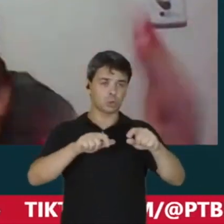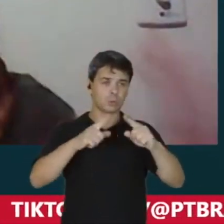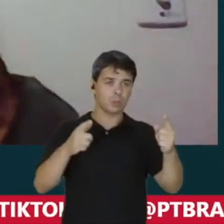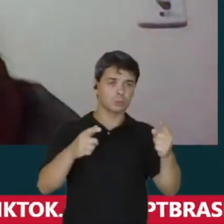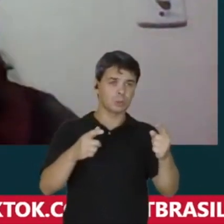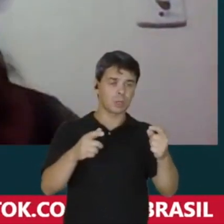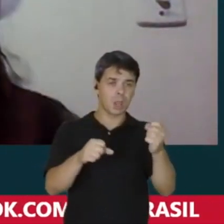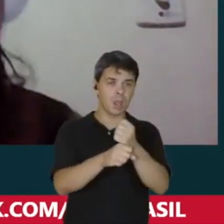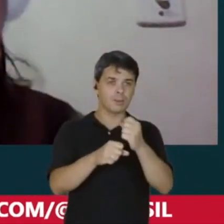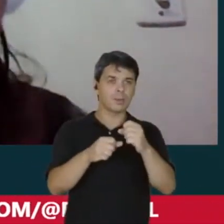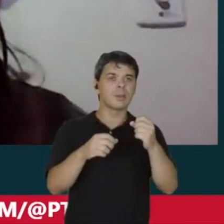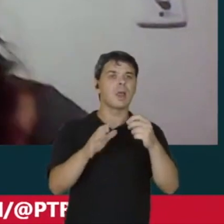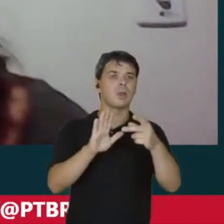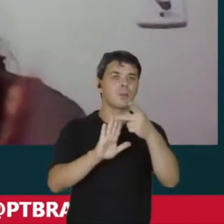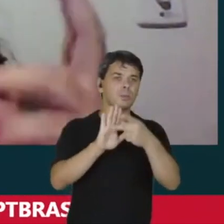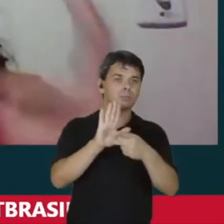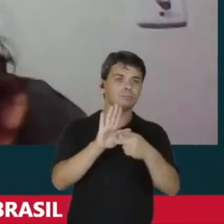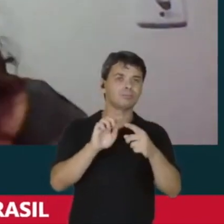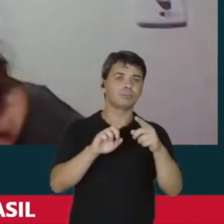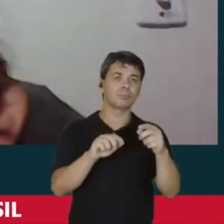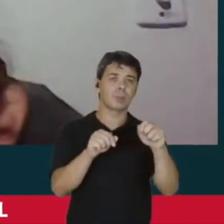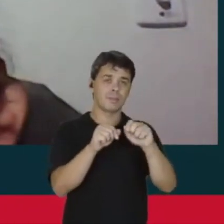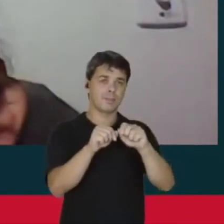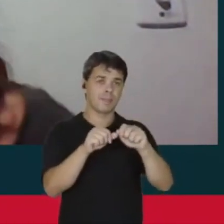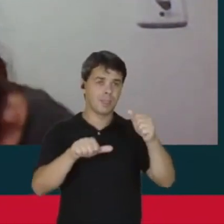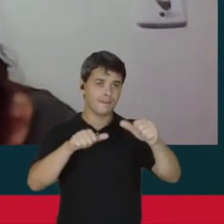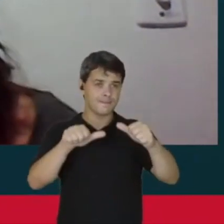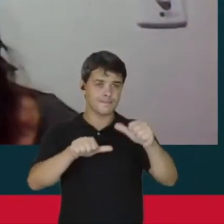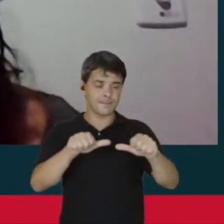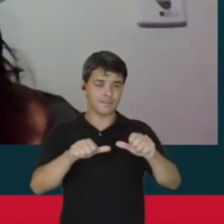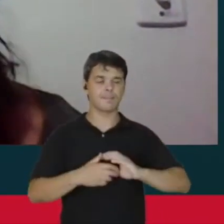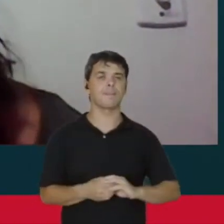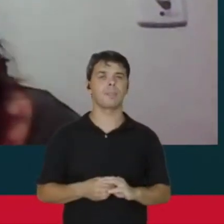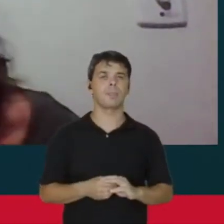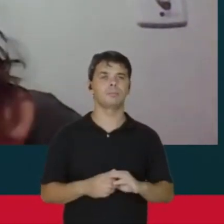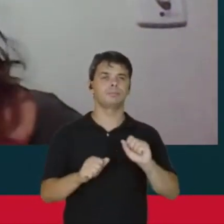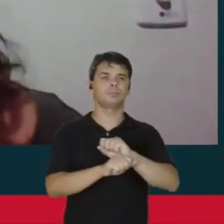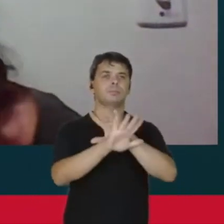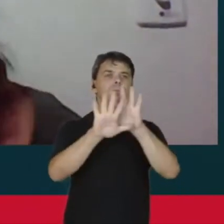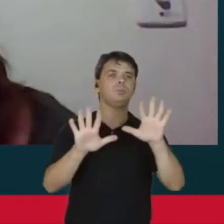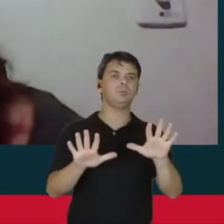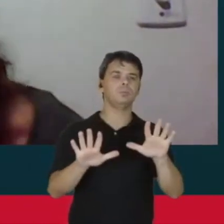vamos lembrar do conjunto da obra, né, se a gente analisa o conjunto da obra, é claro, está